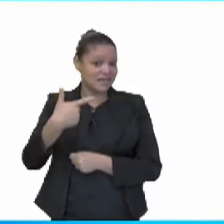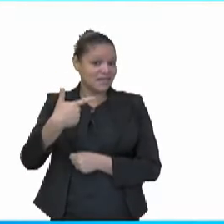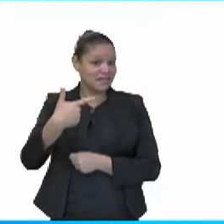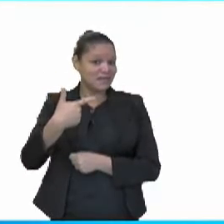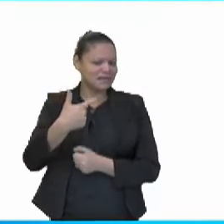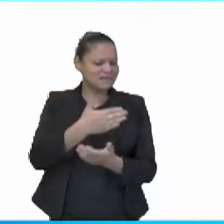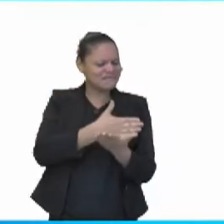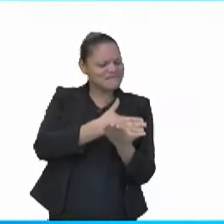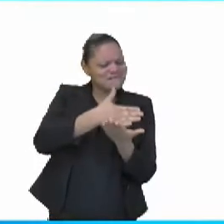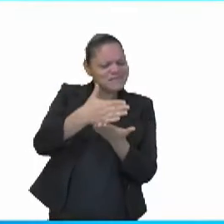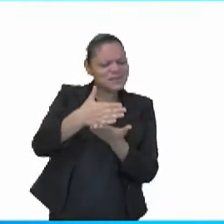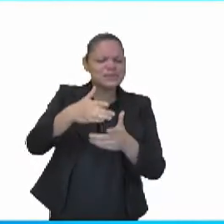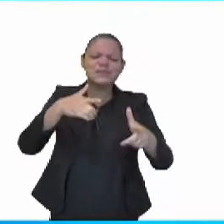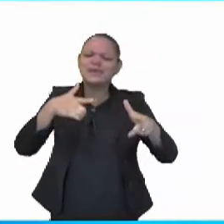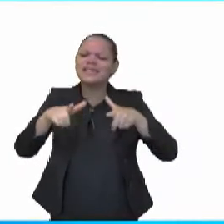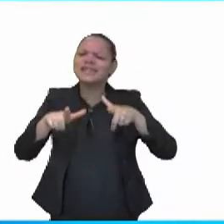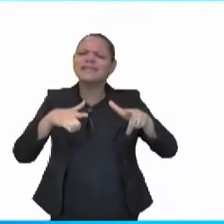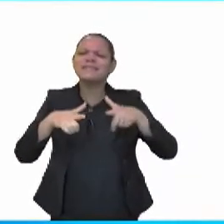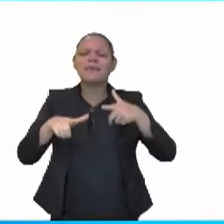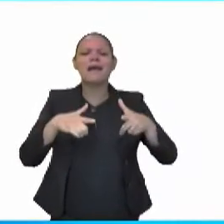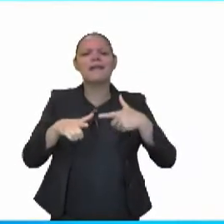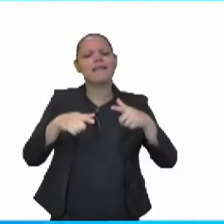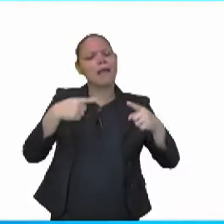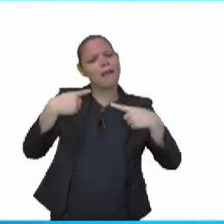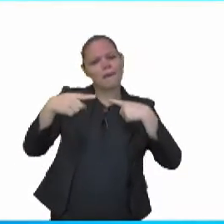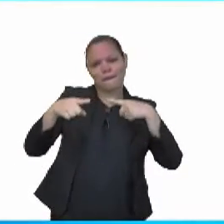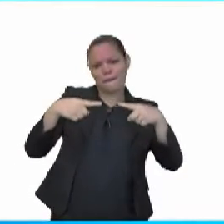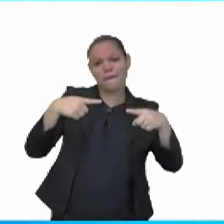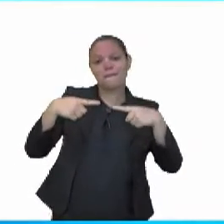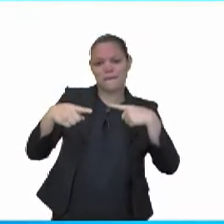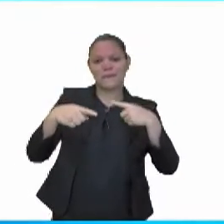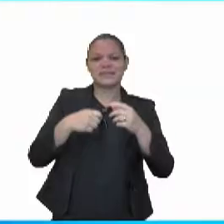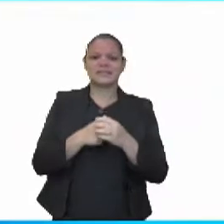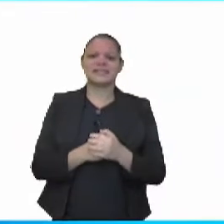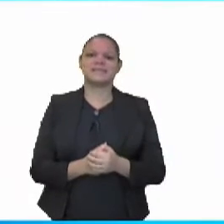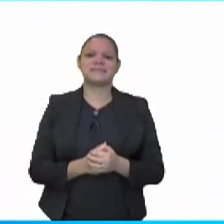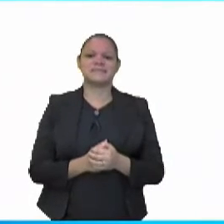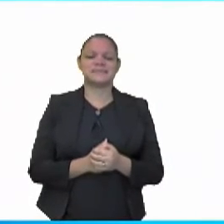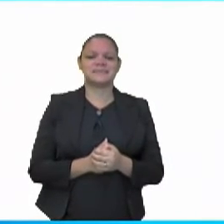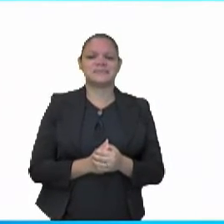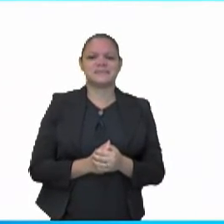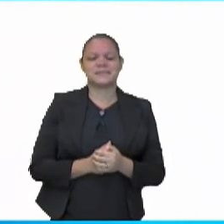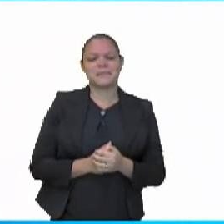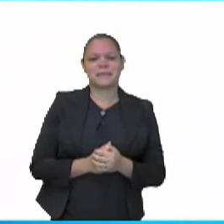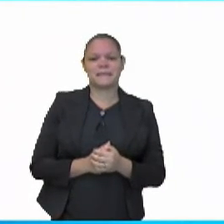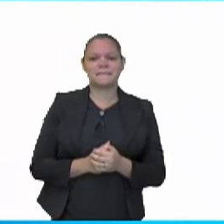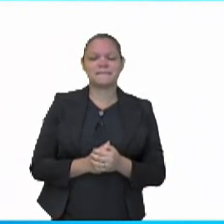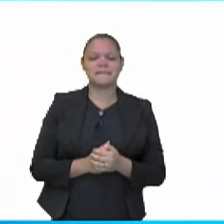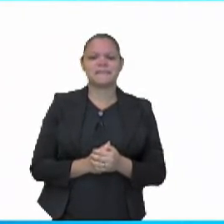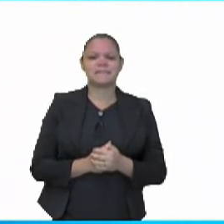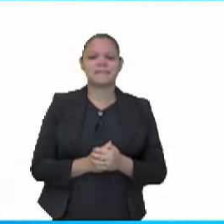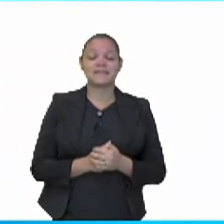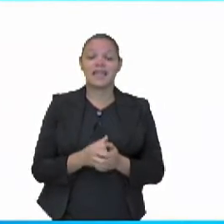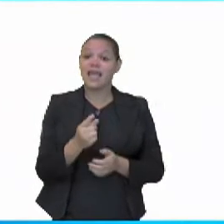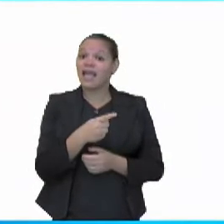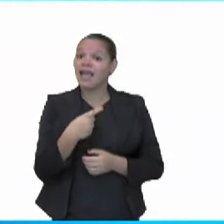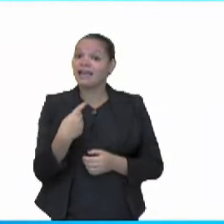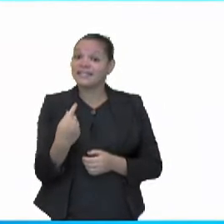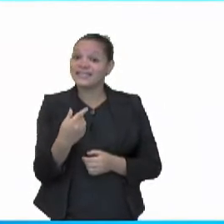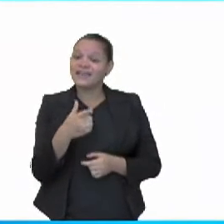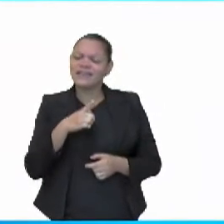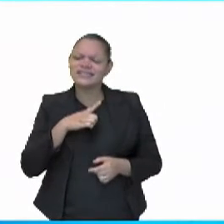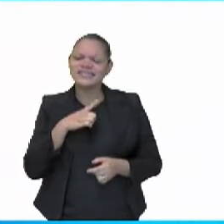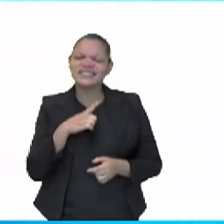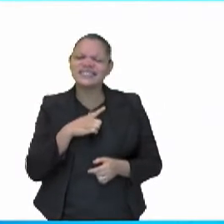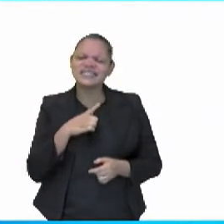Educação, e em 2015, 16 já como professor de música. Ok. Tiago, nós temos